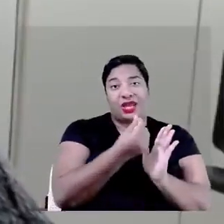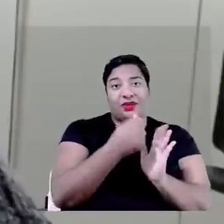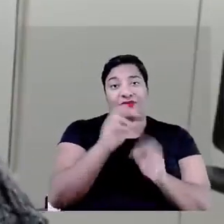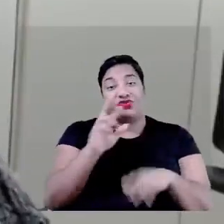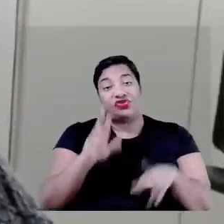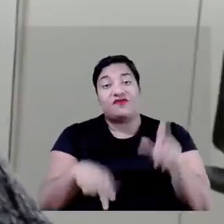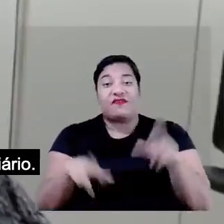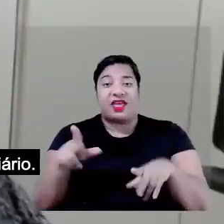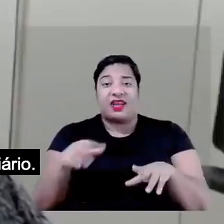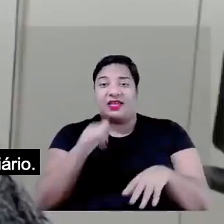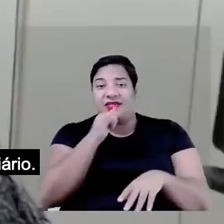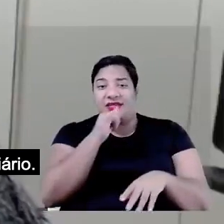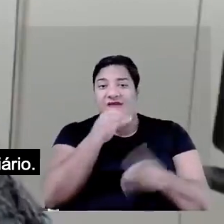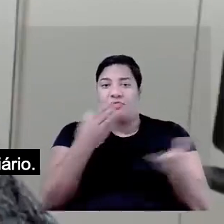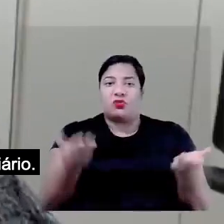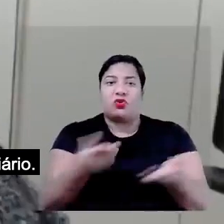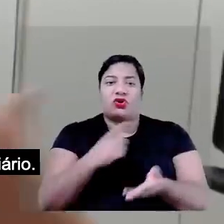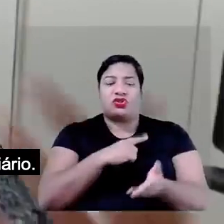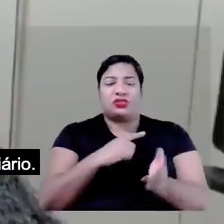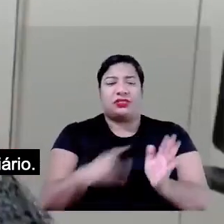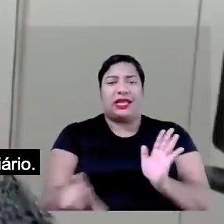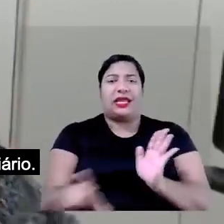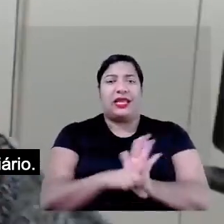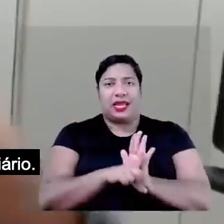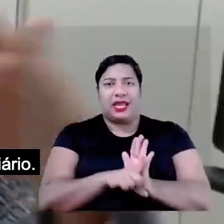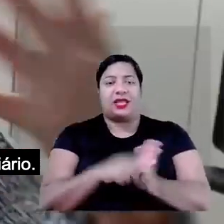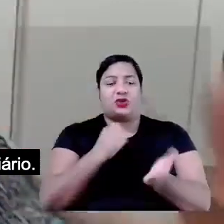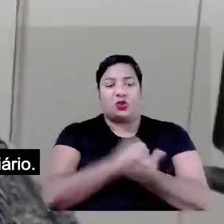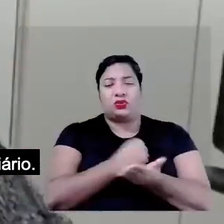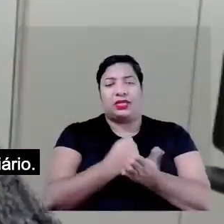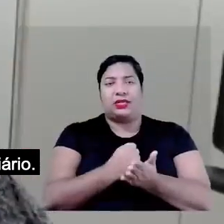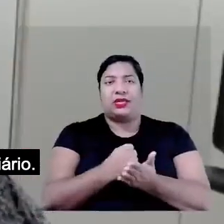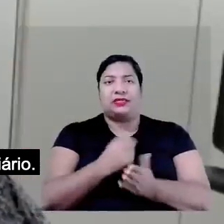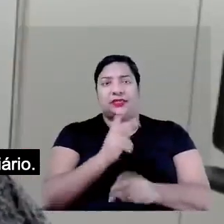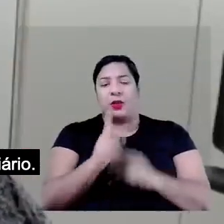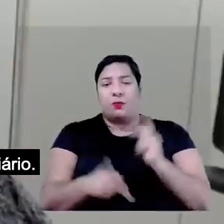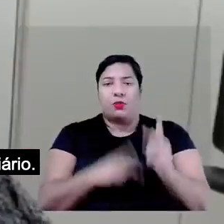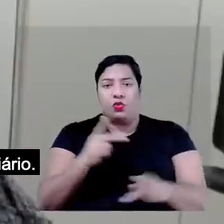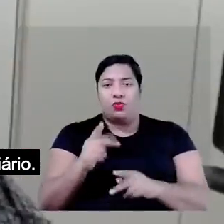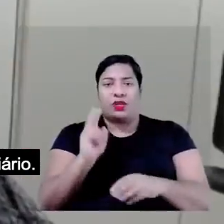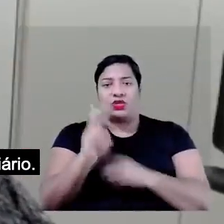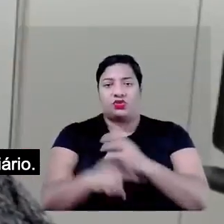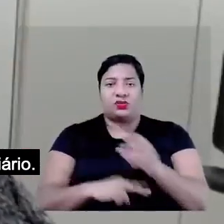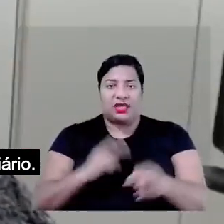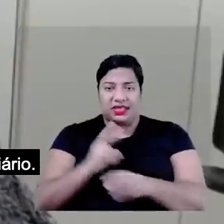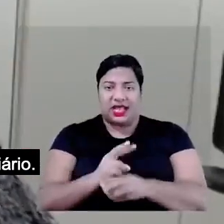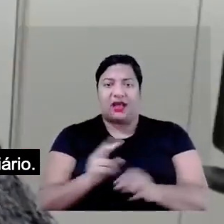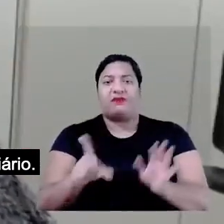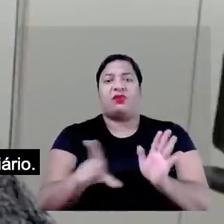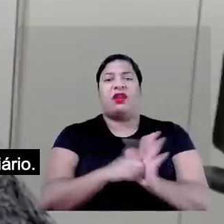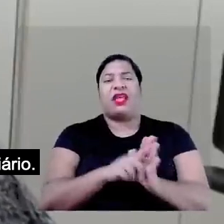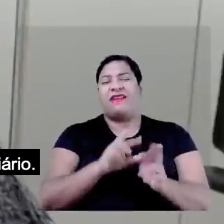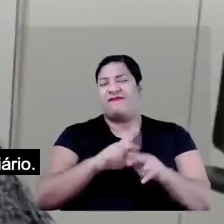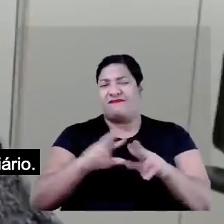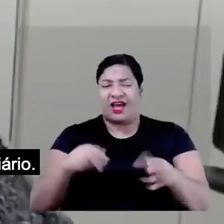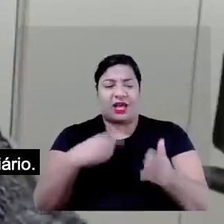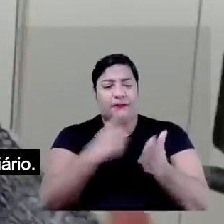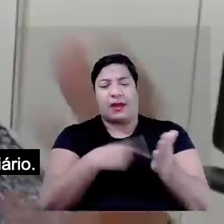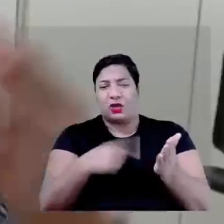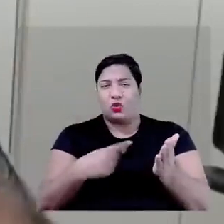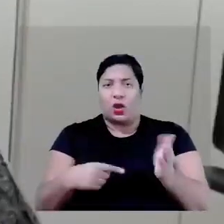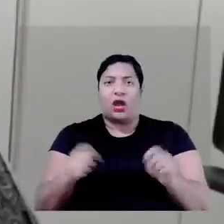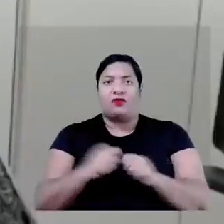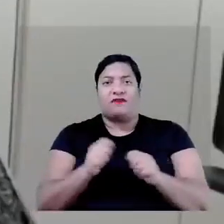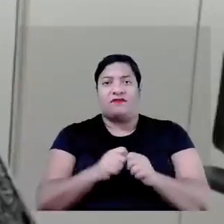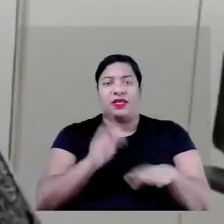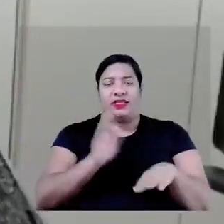públicas sustentáveis, a própria legislação, guias aí da Advocacia Geral da União, guias produzidos até por órgãos do Poder